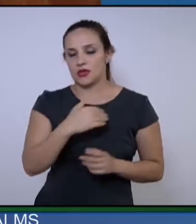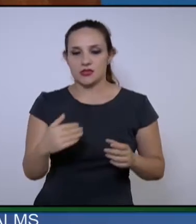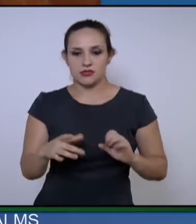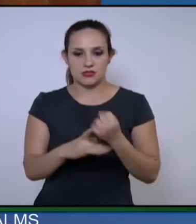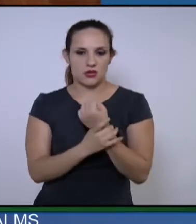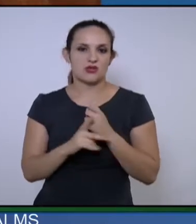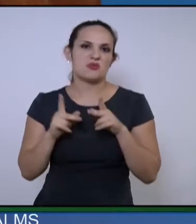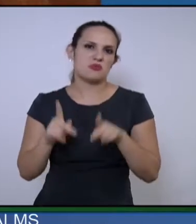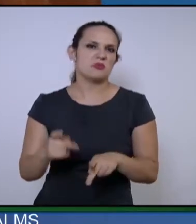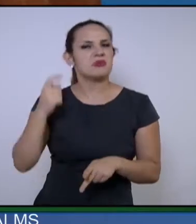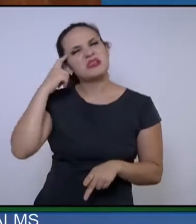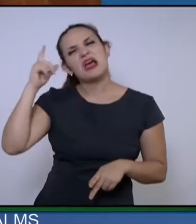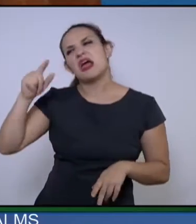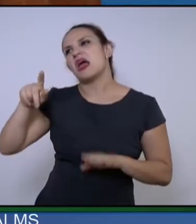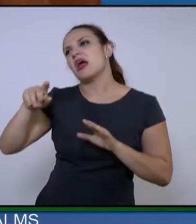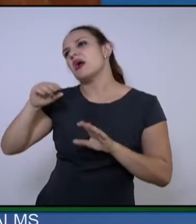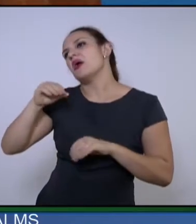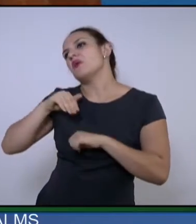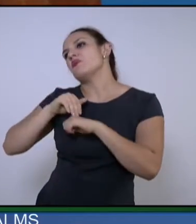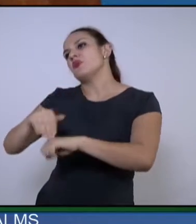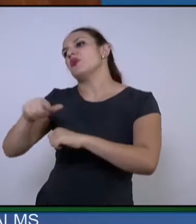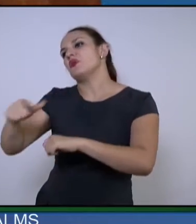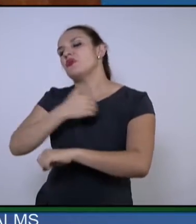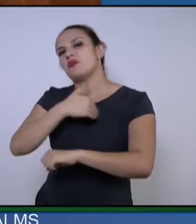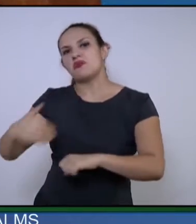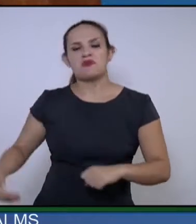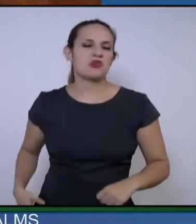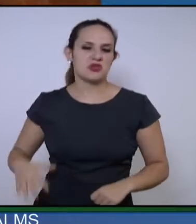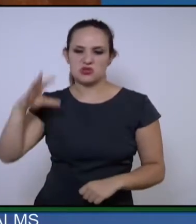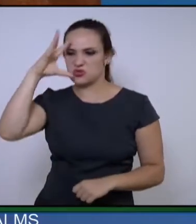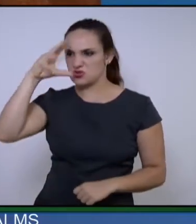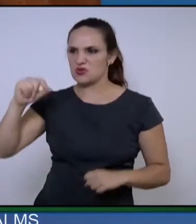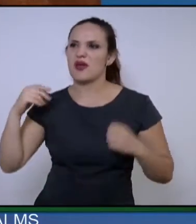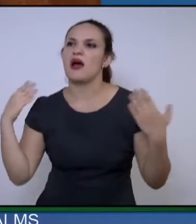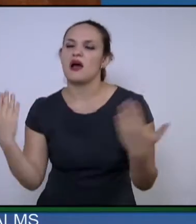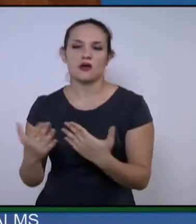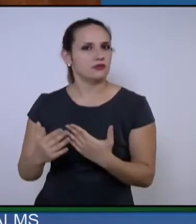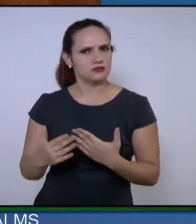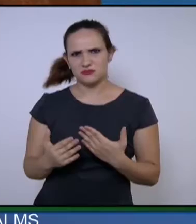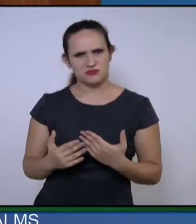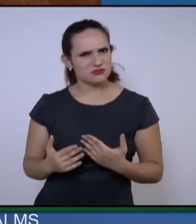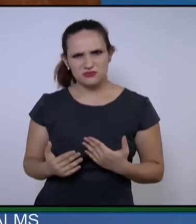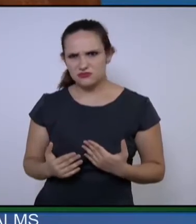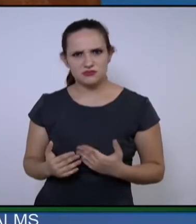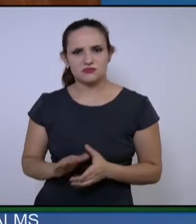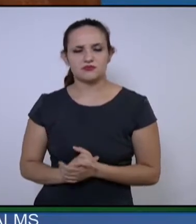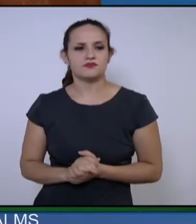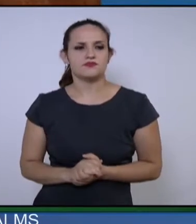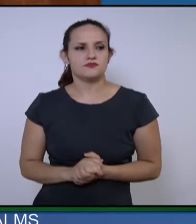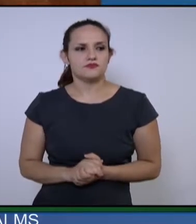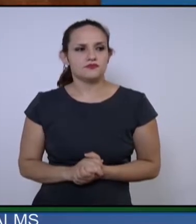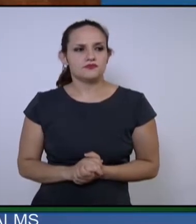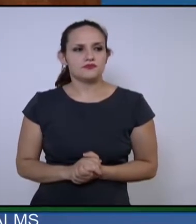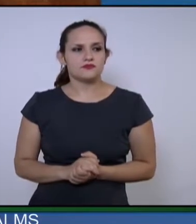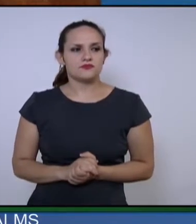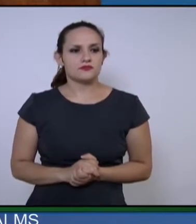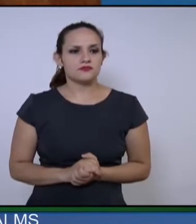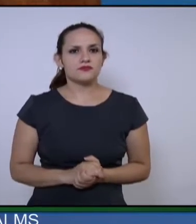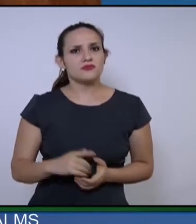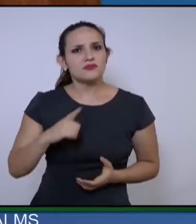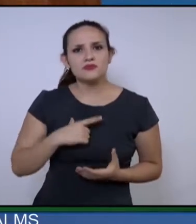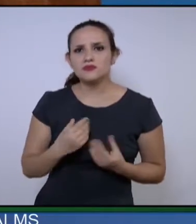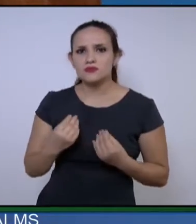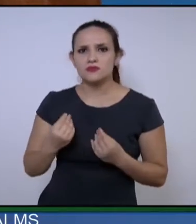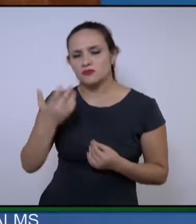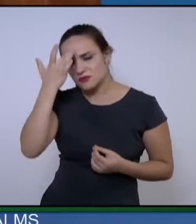como tema de governo, ocasional e circunstancial. Isso nós estamos vivendo uma barbárie, de pessoas